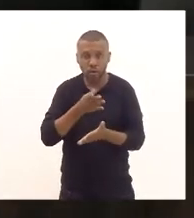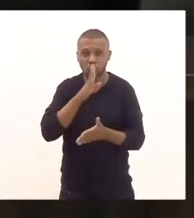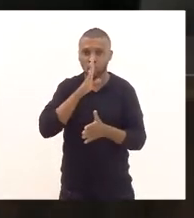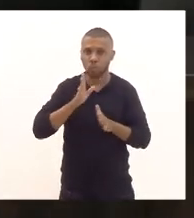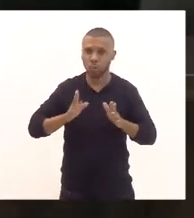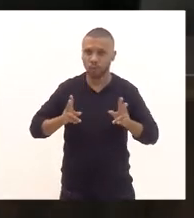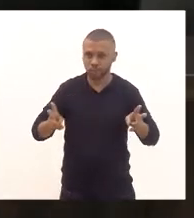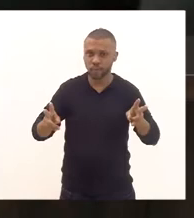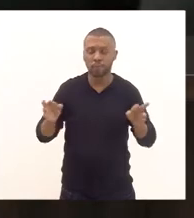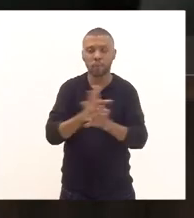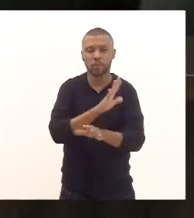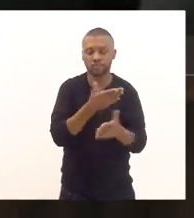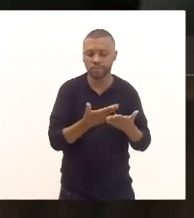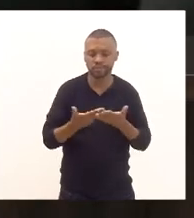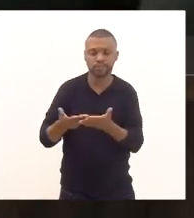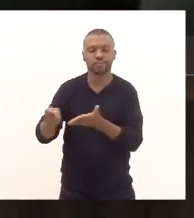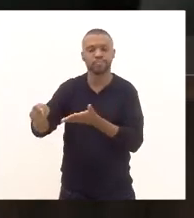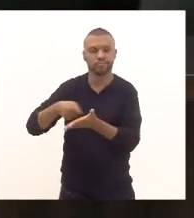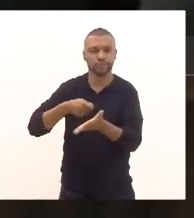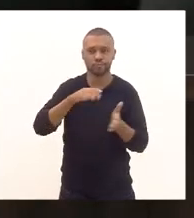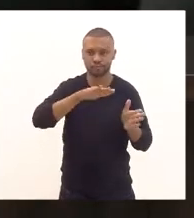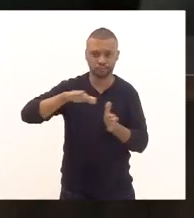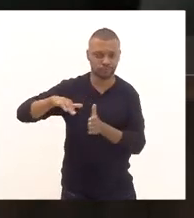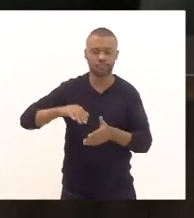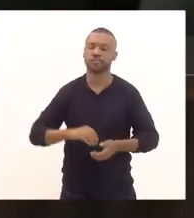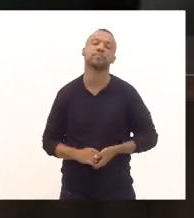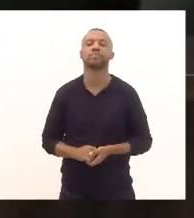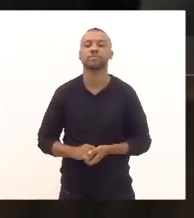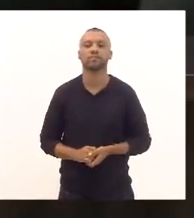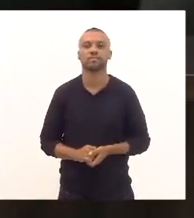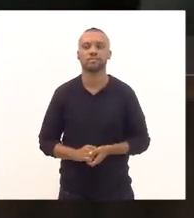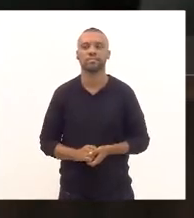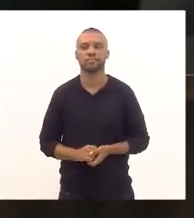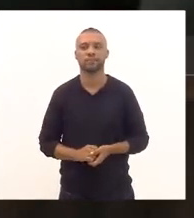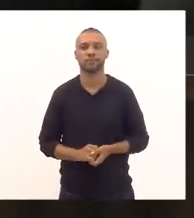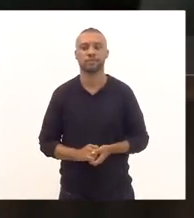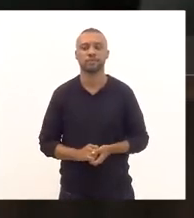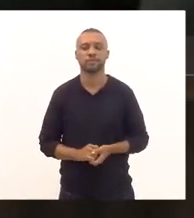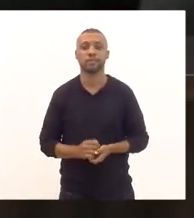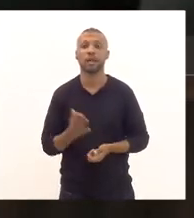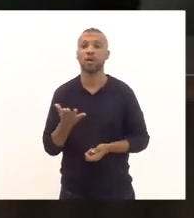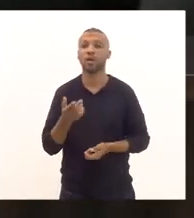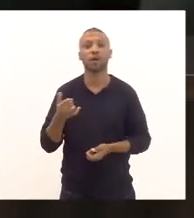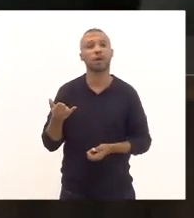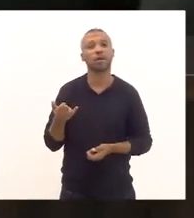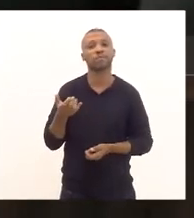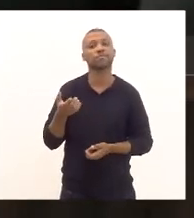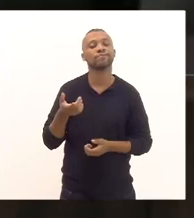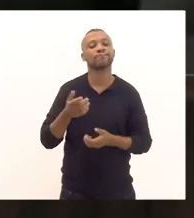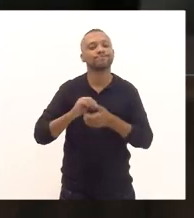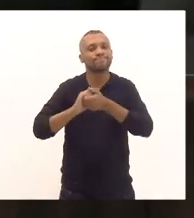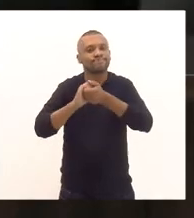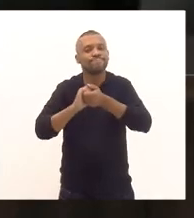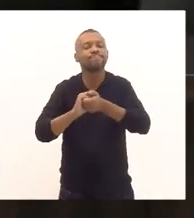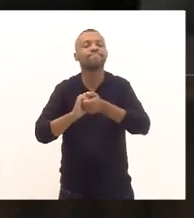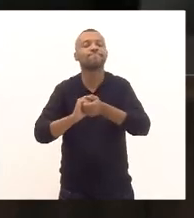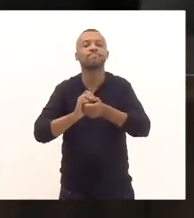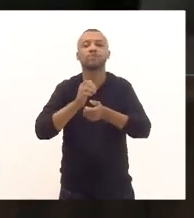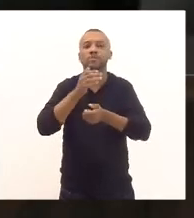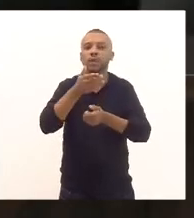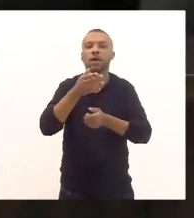estão aprovados vai autógrafo presidência O que é saudar aqui o presidente da Federação dos